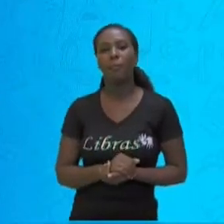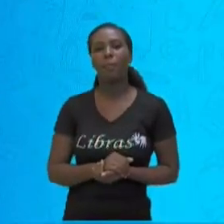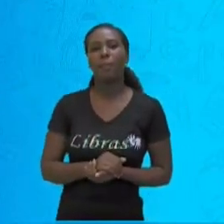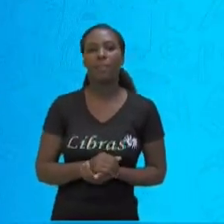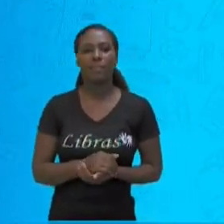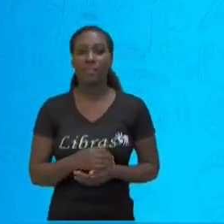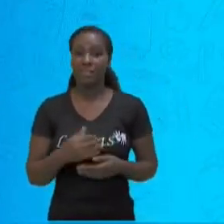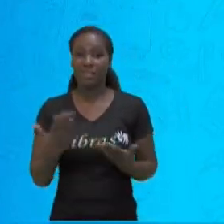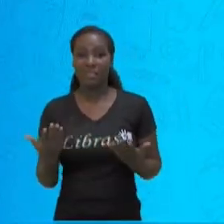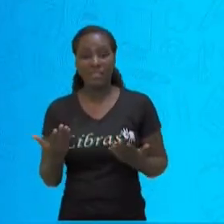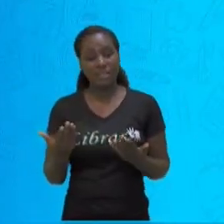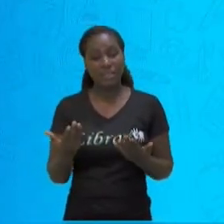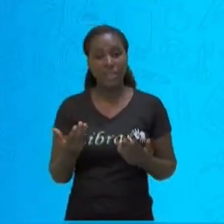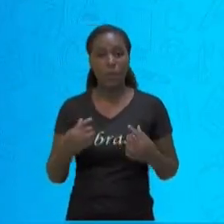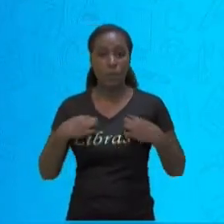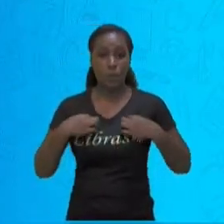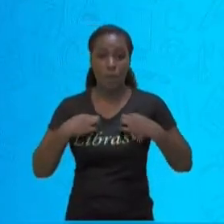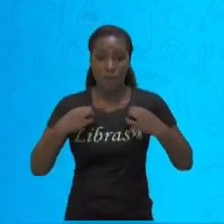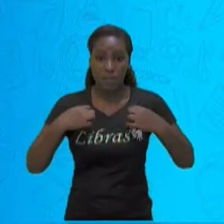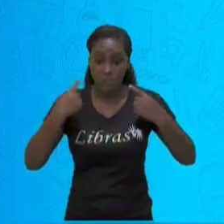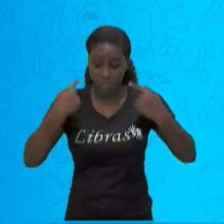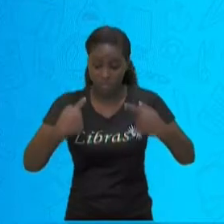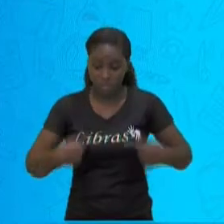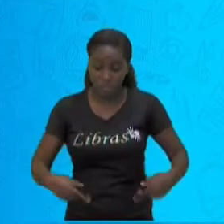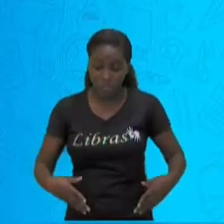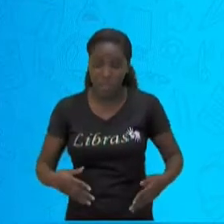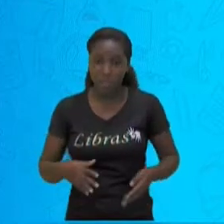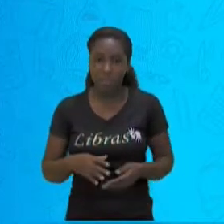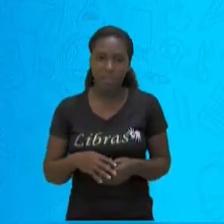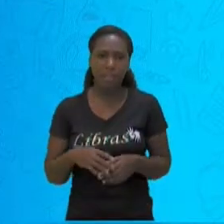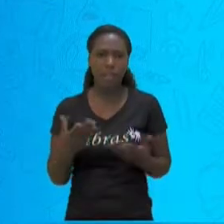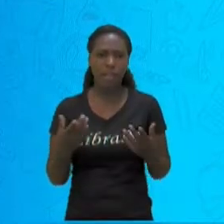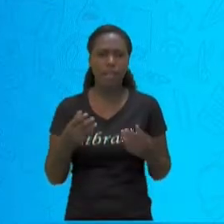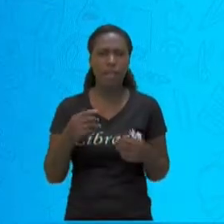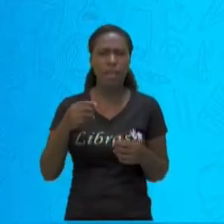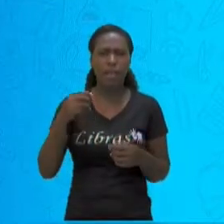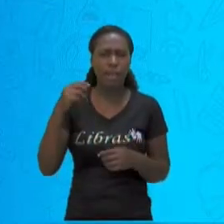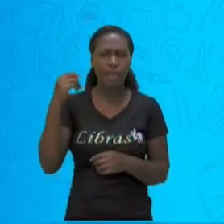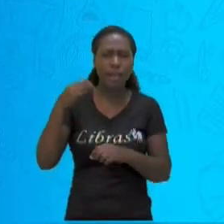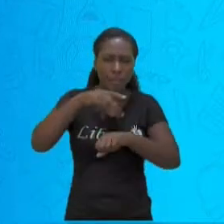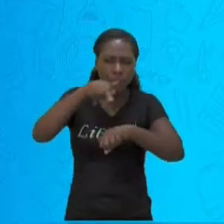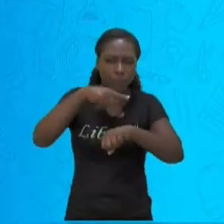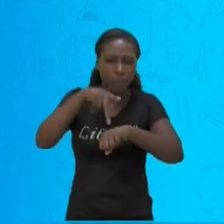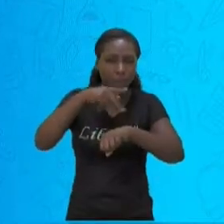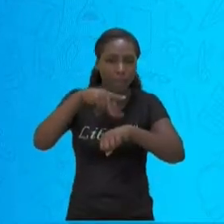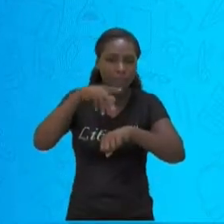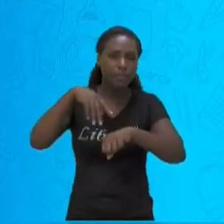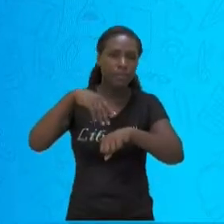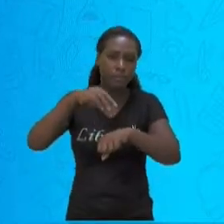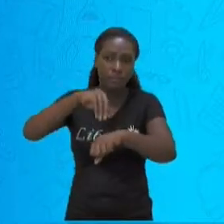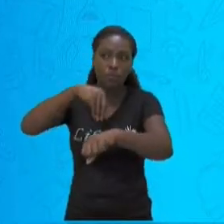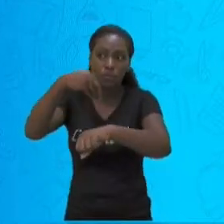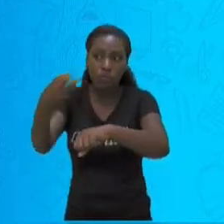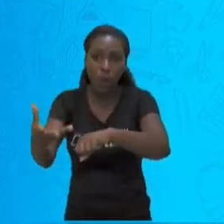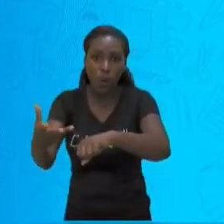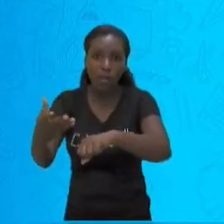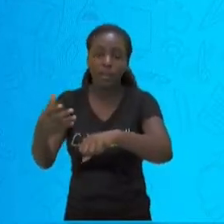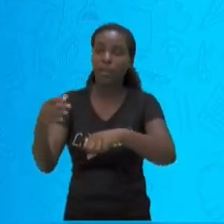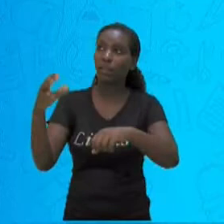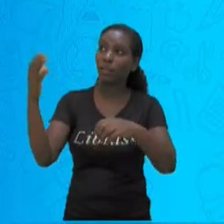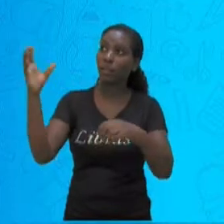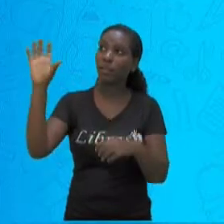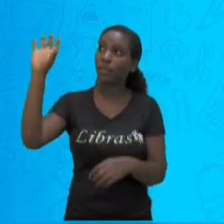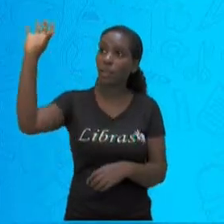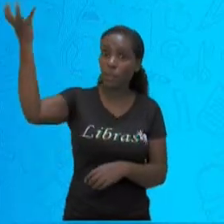Interessante isso. Nós absorvemos isso e achamos normal. Olha